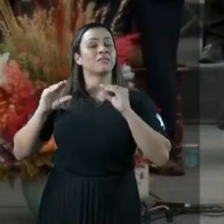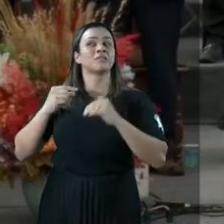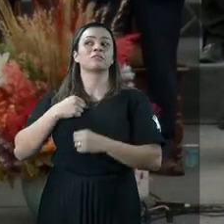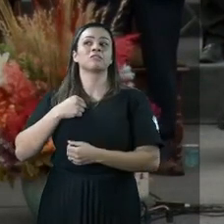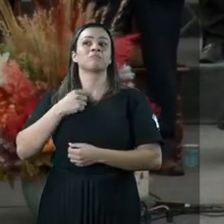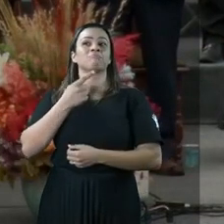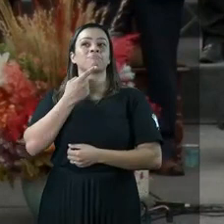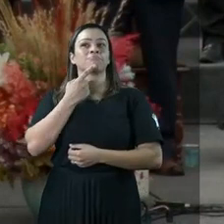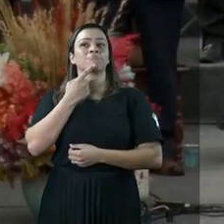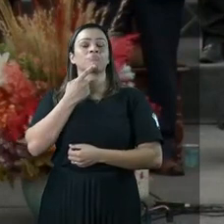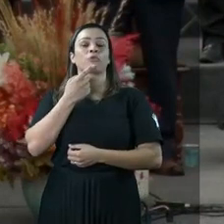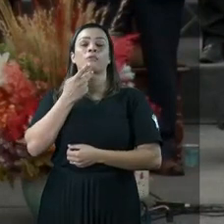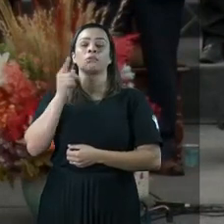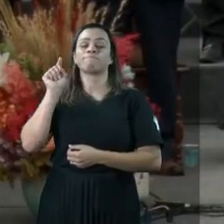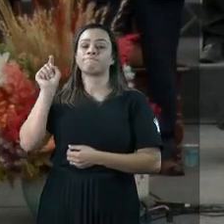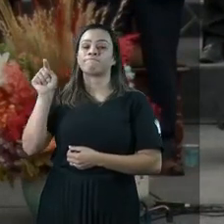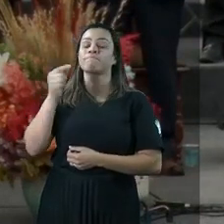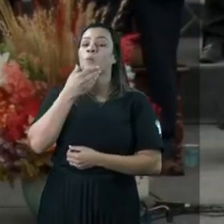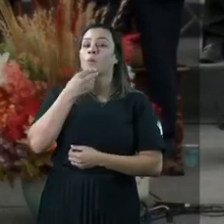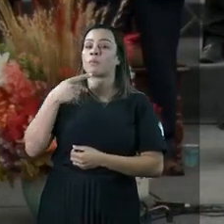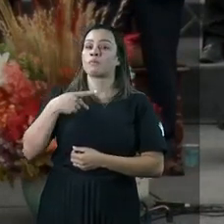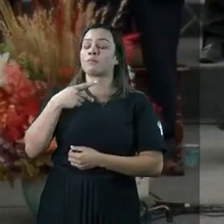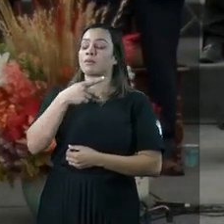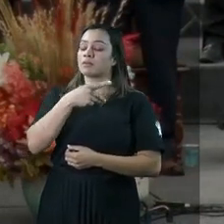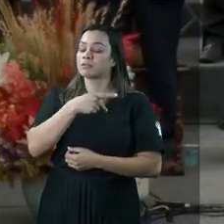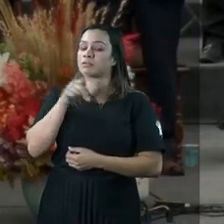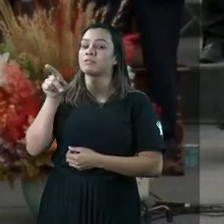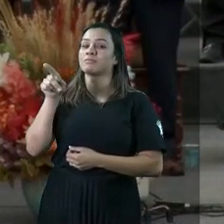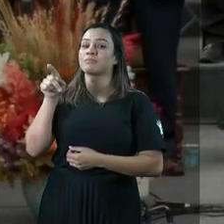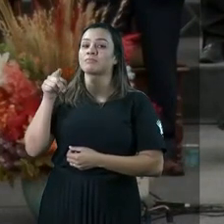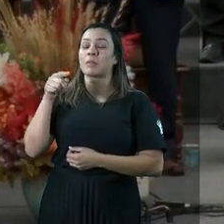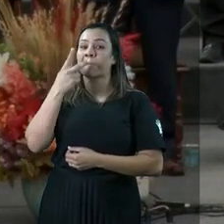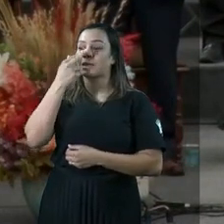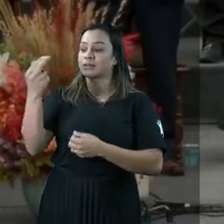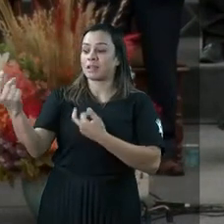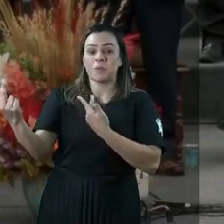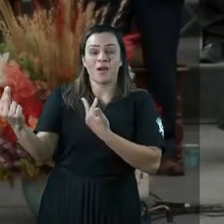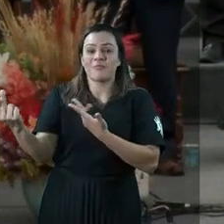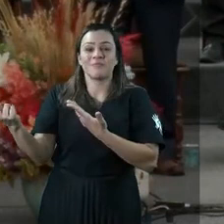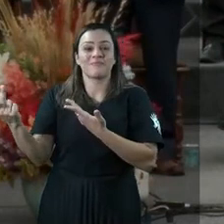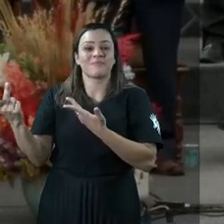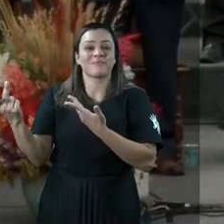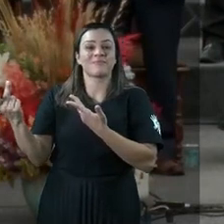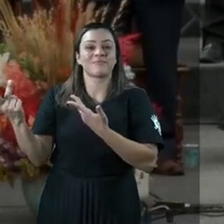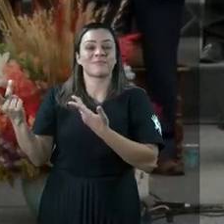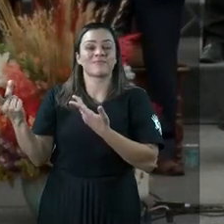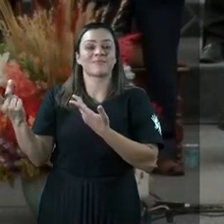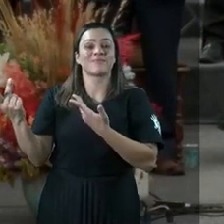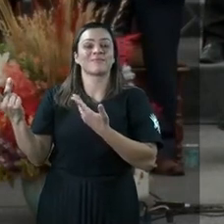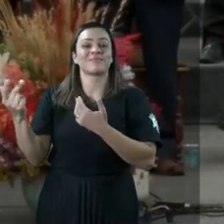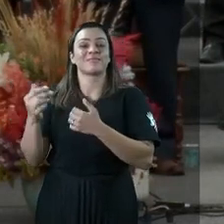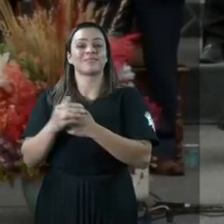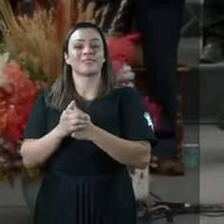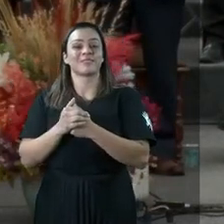assim: pastor Flávio Pena, eu também sou do mistério. Eu tenho sido cobrado onde eu vou no Brasil por